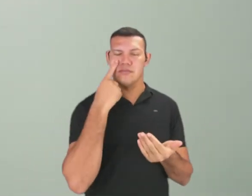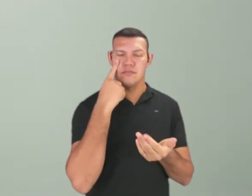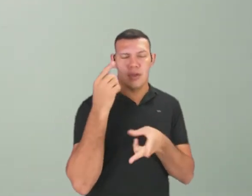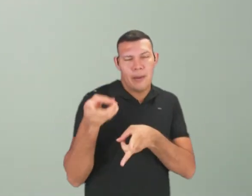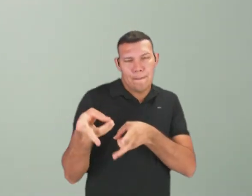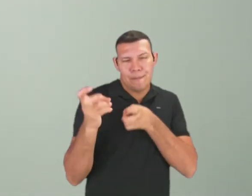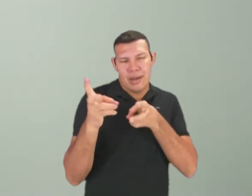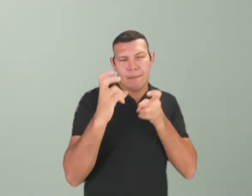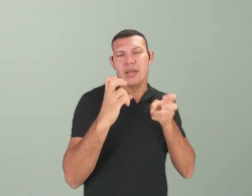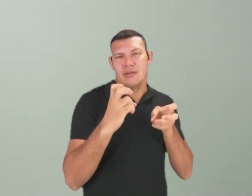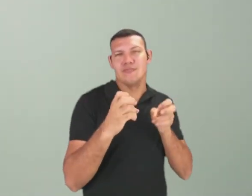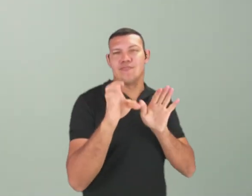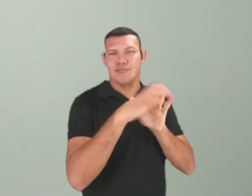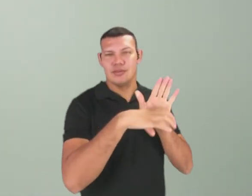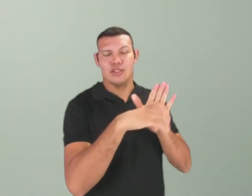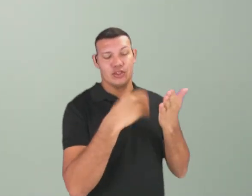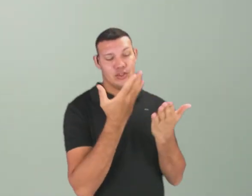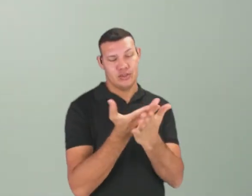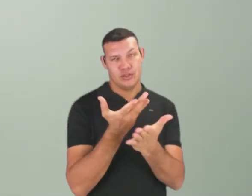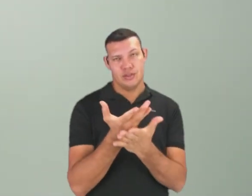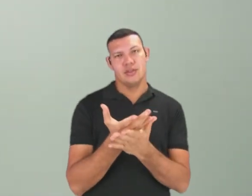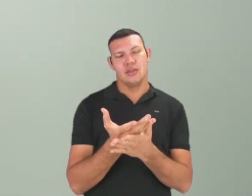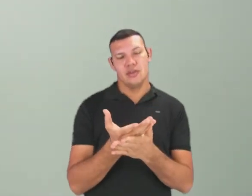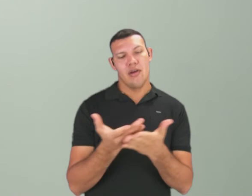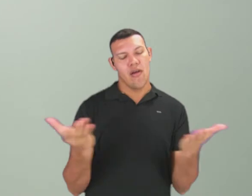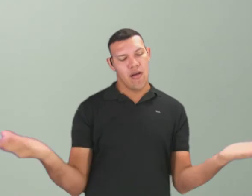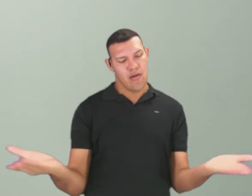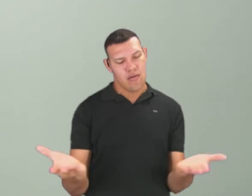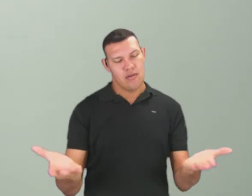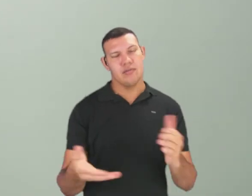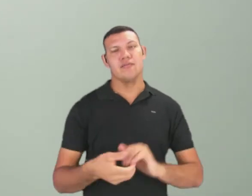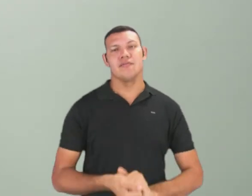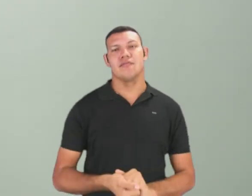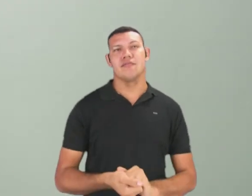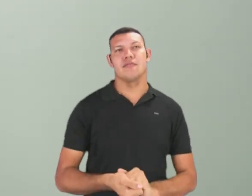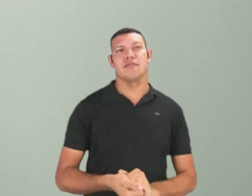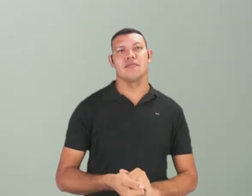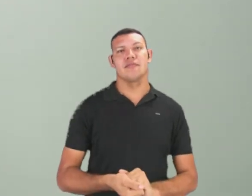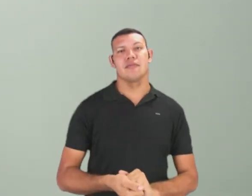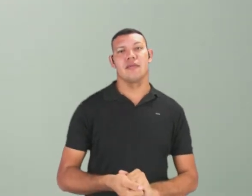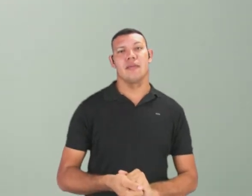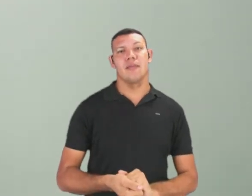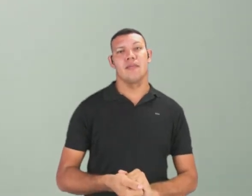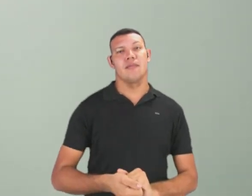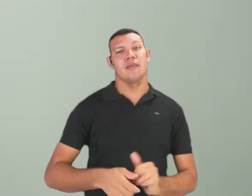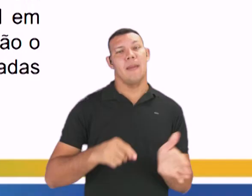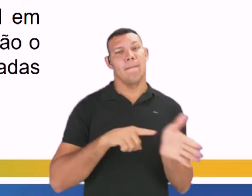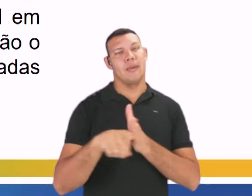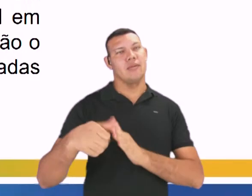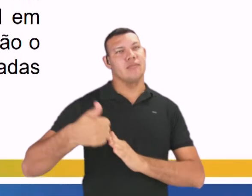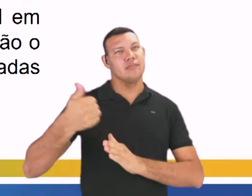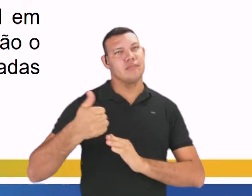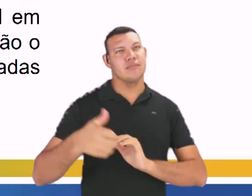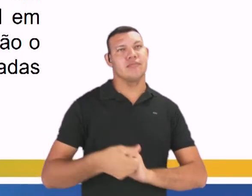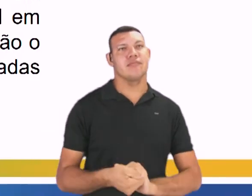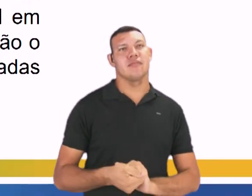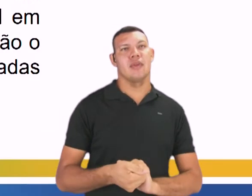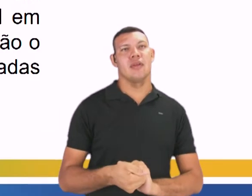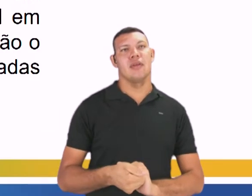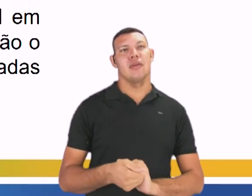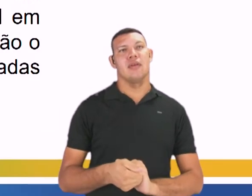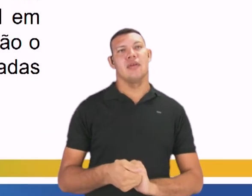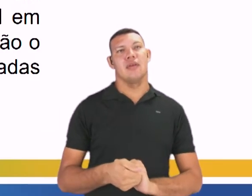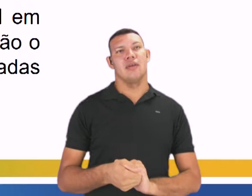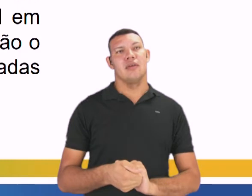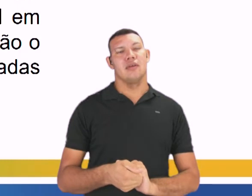como funcionam os conceitos estudados até esse momento. Então vamos à primeira atividade. A trajetória